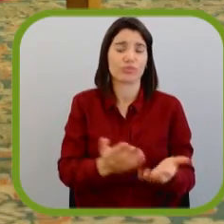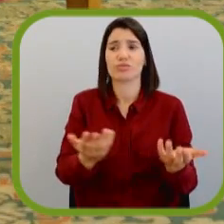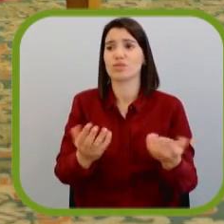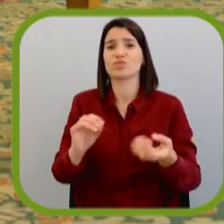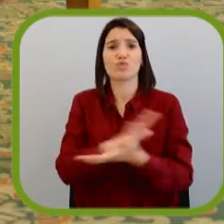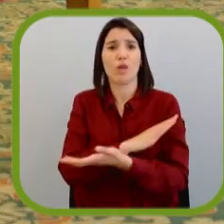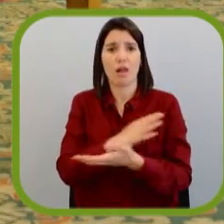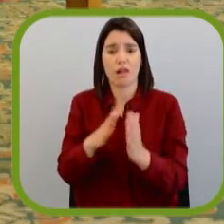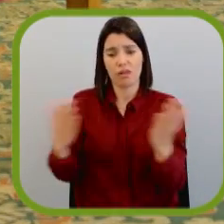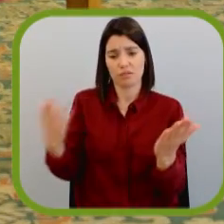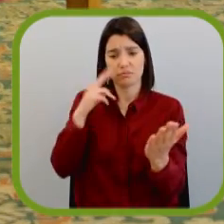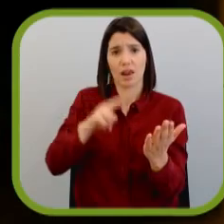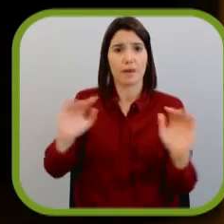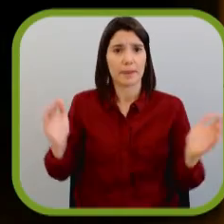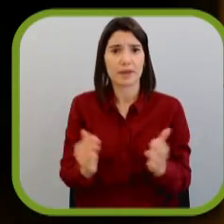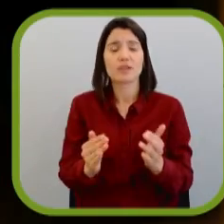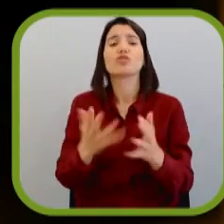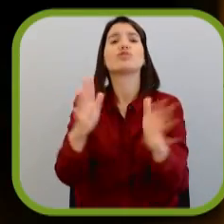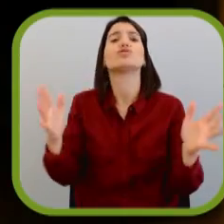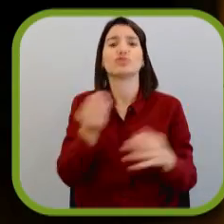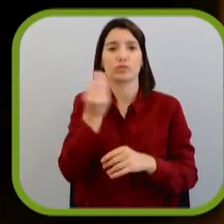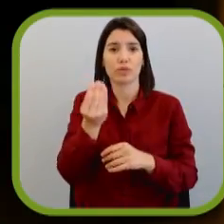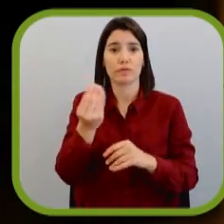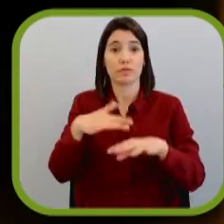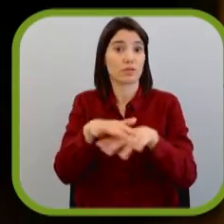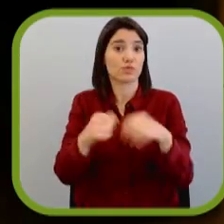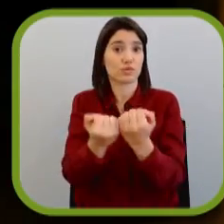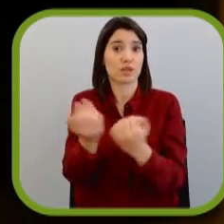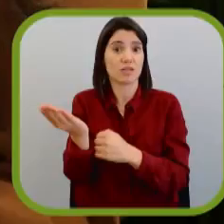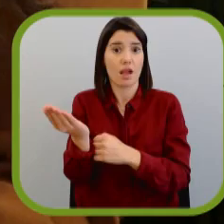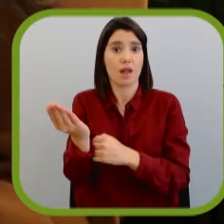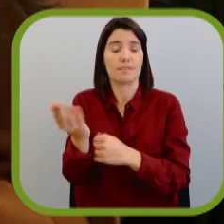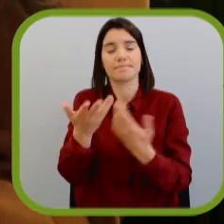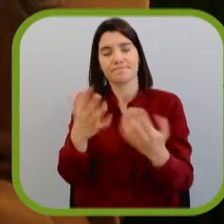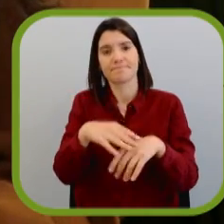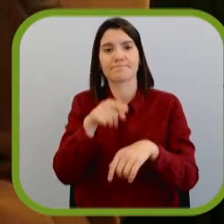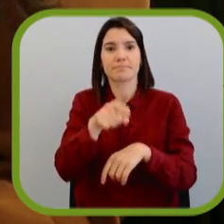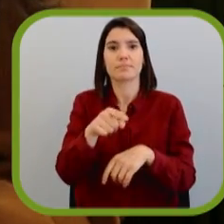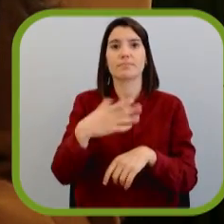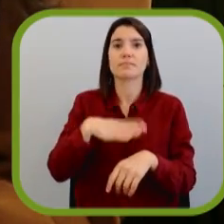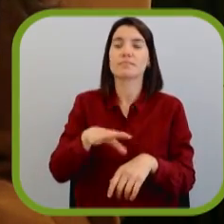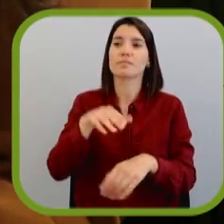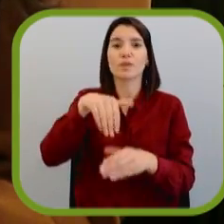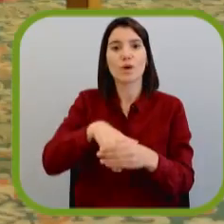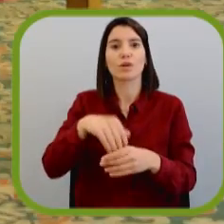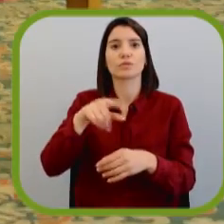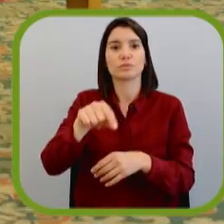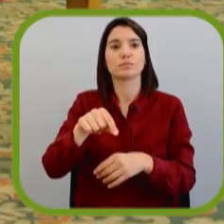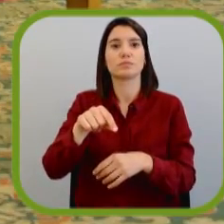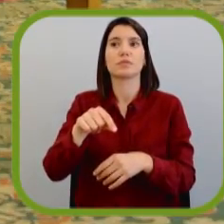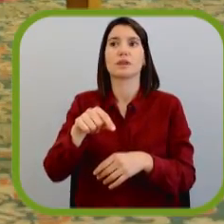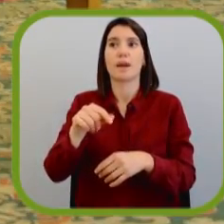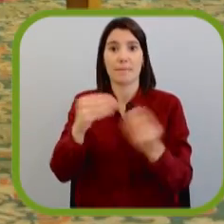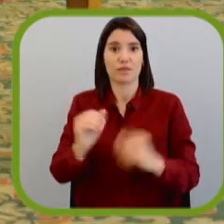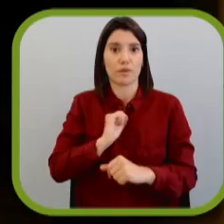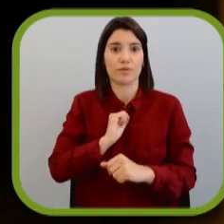televisão, infelizmente, e leem cada vez menos jornais, vamos então onde eles estão, que é nas redes sociais. E por isso é que também o voto, nós queremos que seja sempre